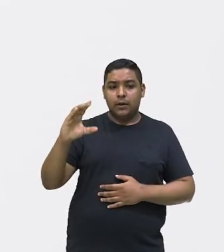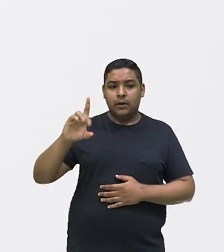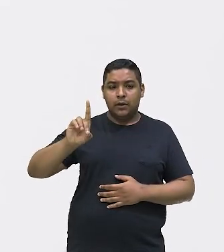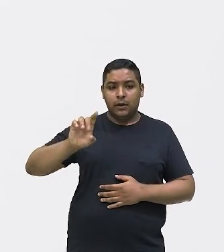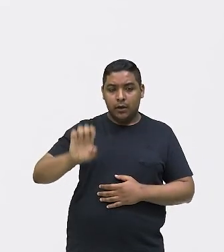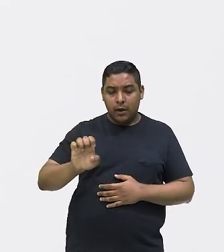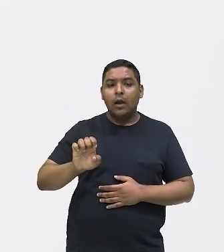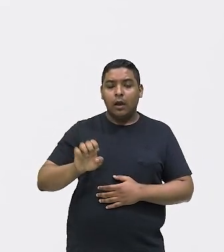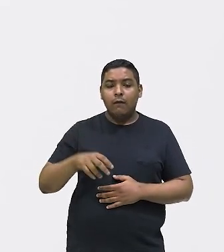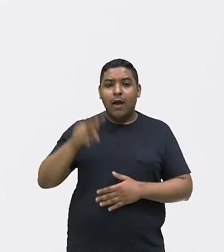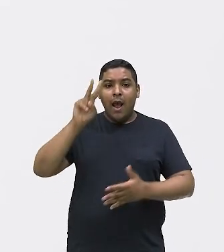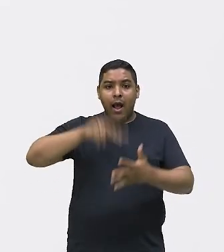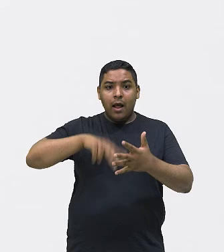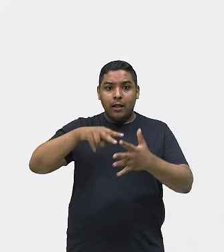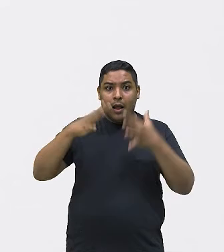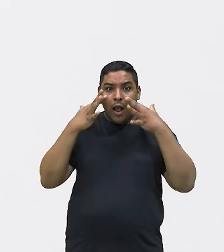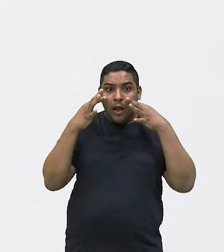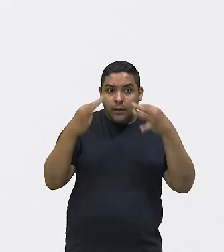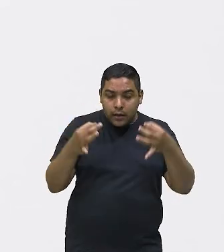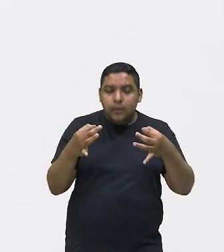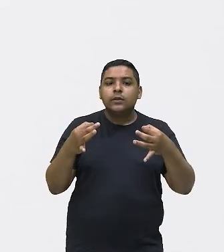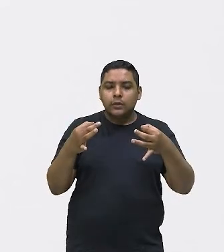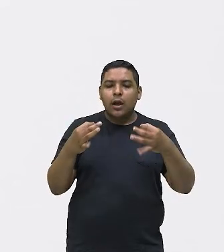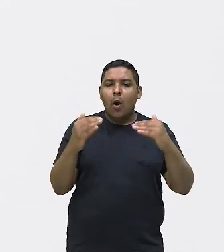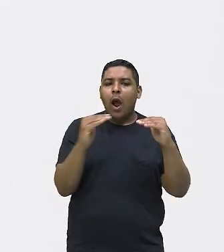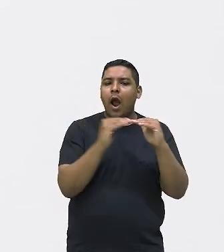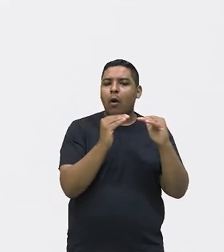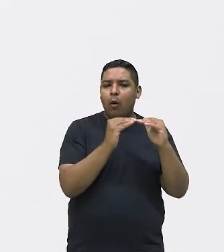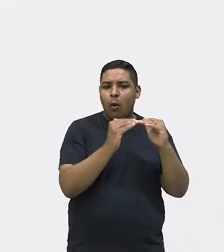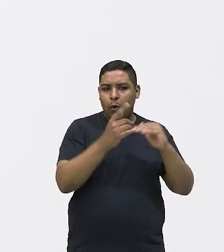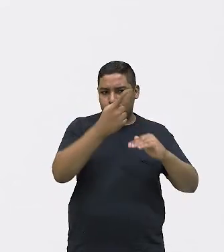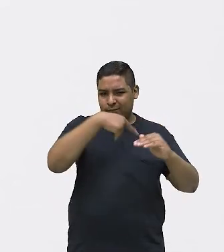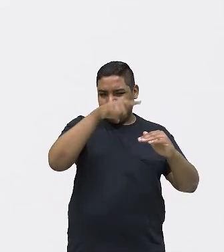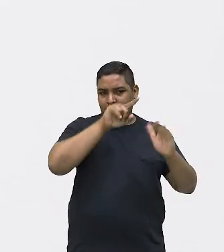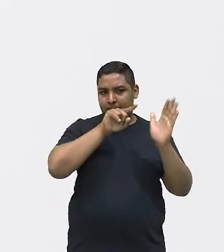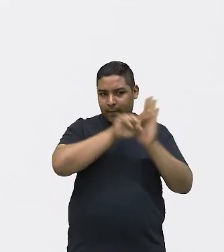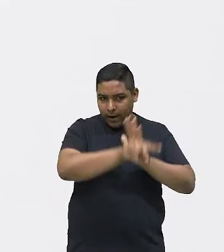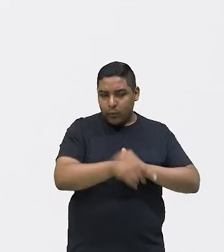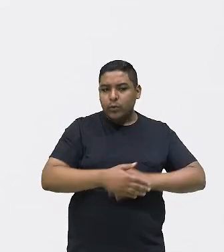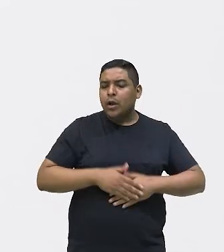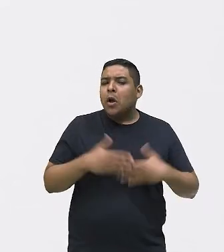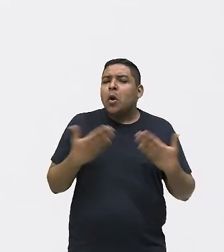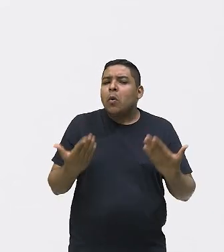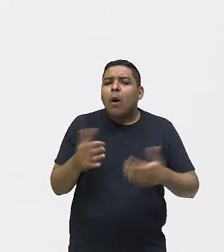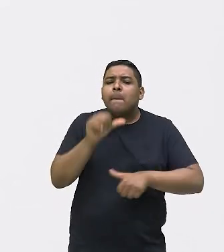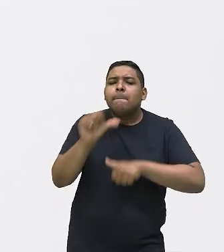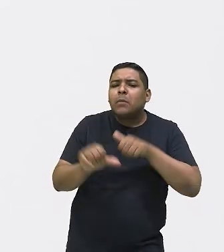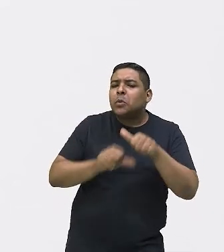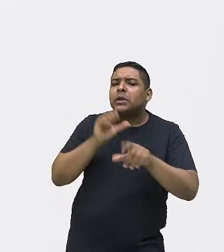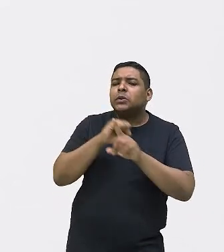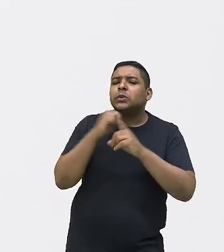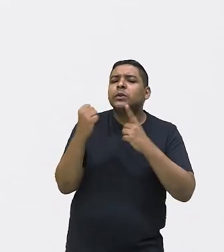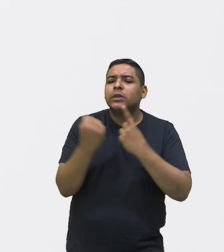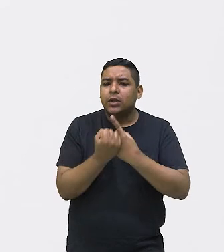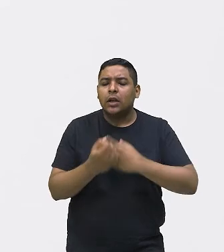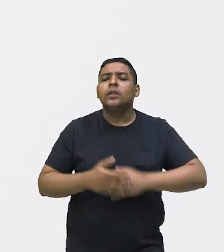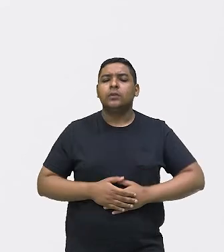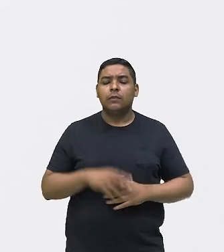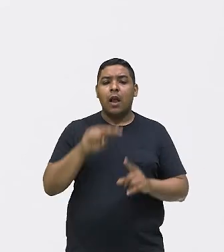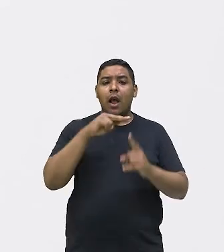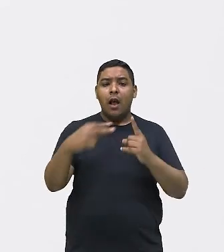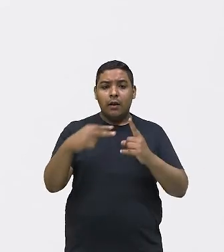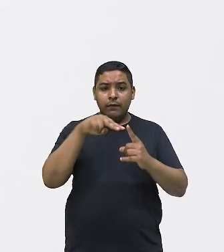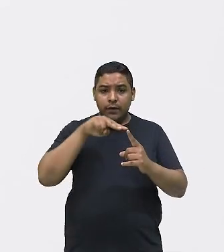acordo com o enunciado, vai marcar qual delas indica a mudança na sociedade na visão